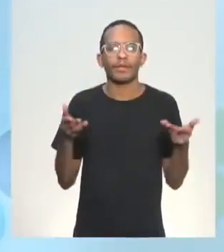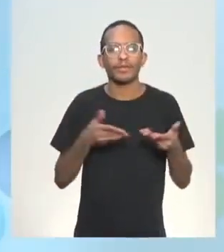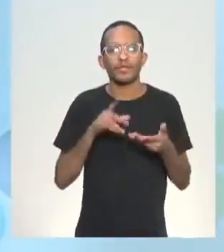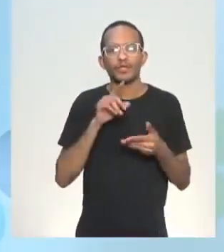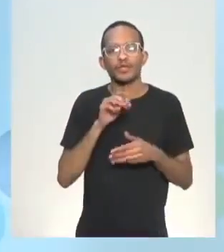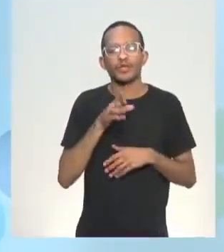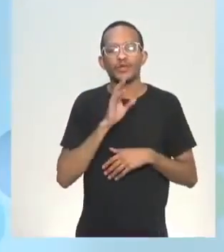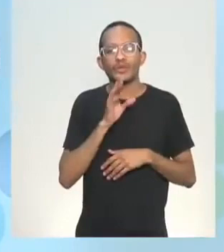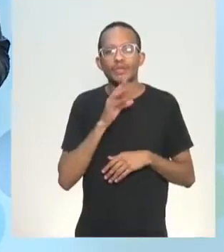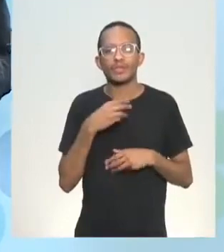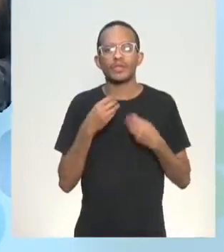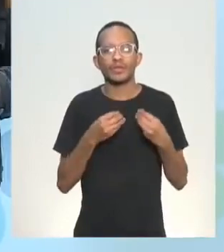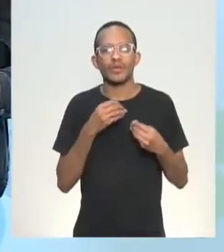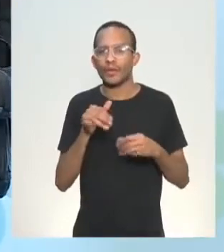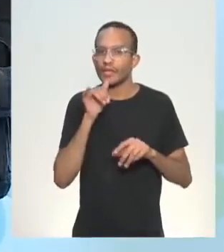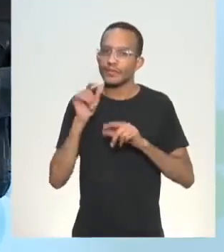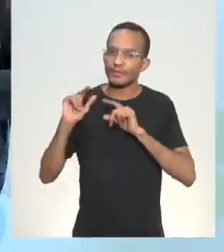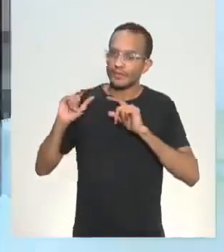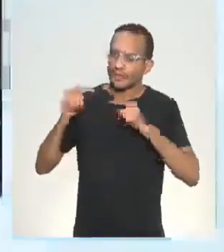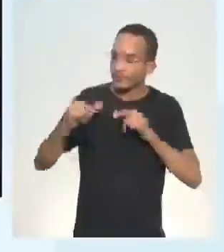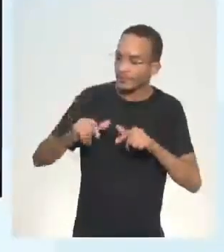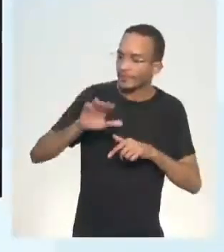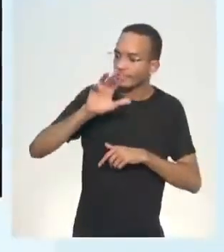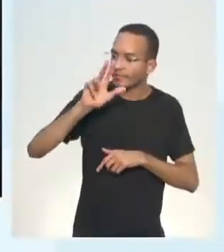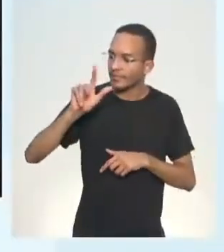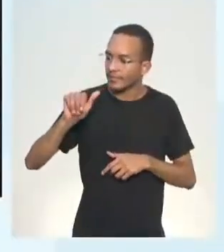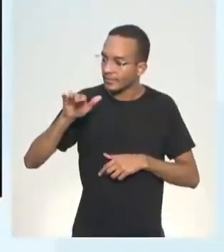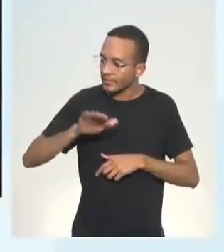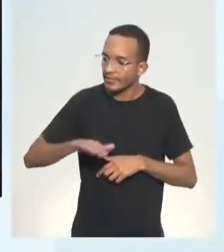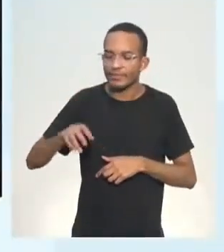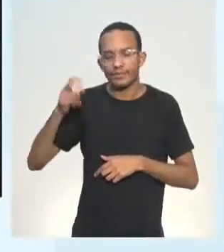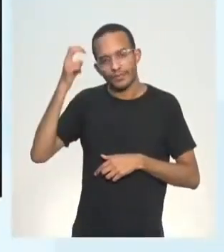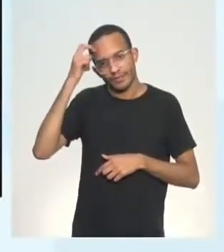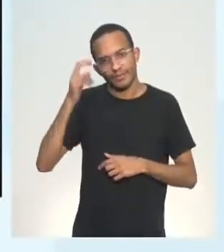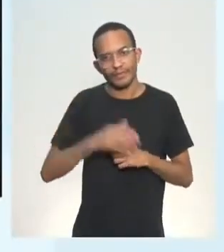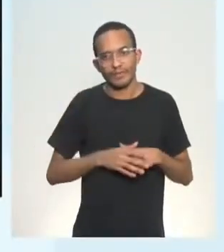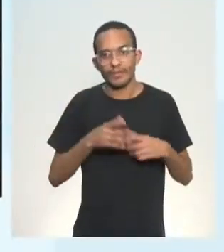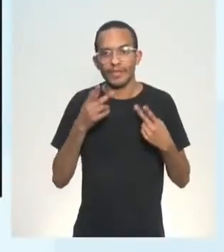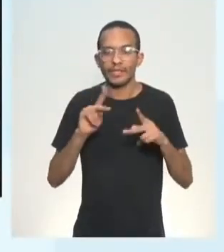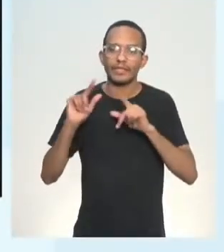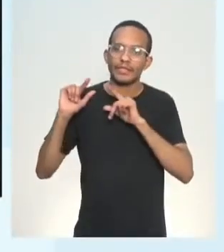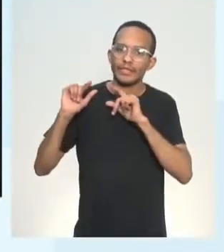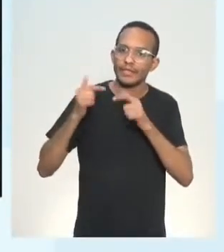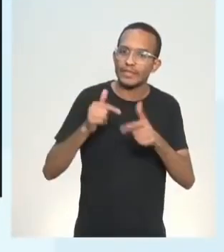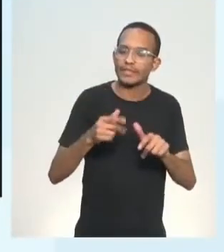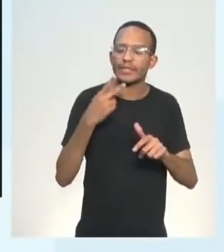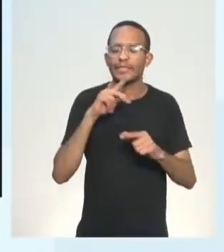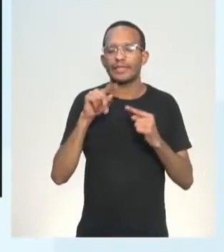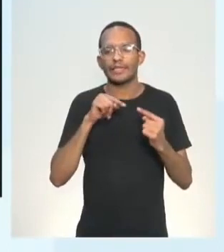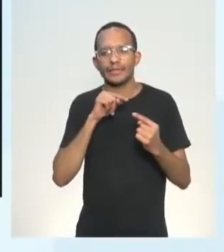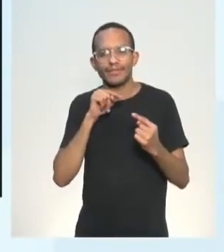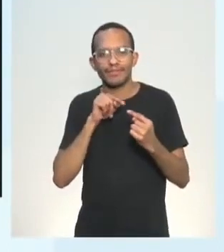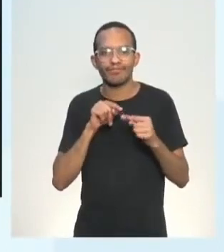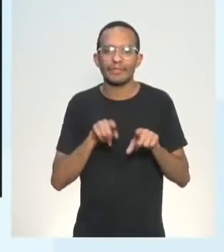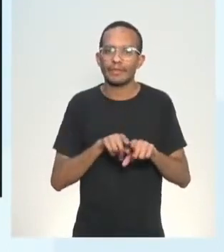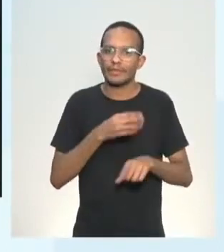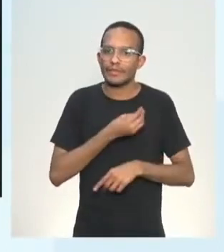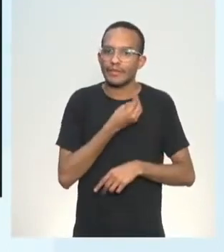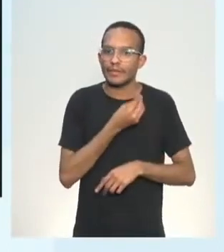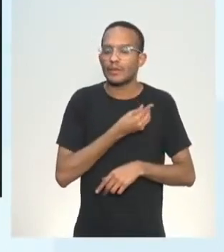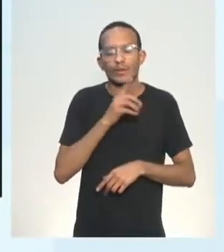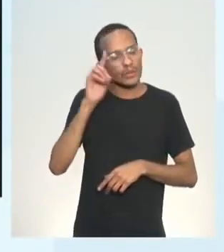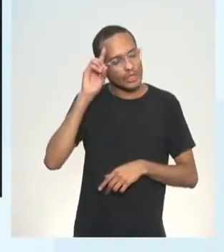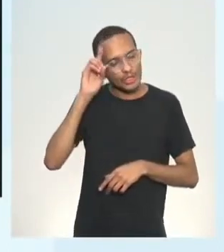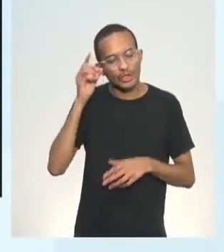ver um pouquinho dos traços da ancestralidade africana na nossa cultura. Né? Essa ancestralidade, gente, ela está muito latente, muito presente nos dias